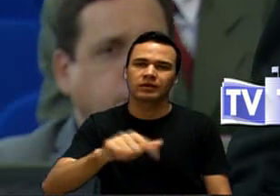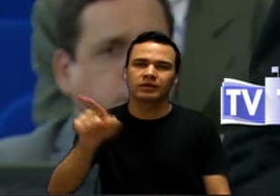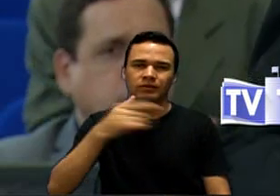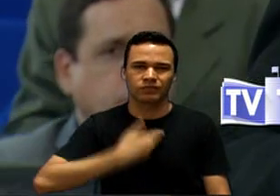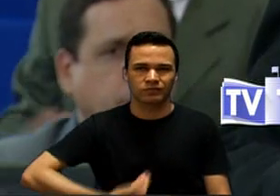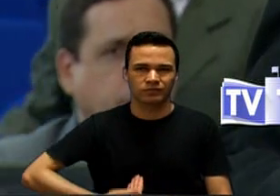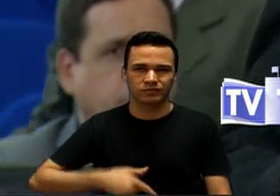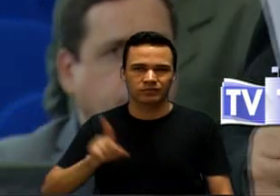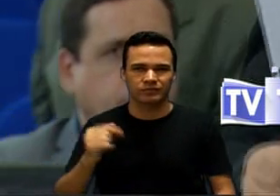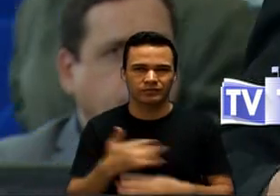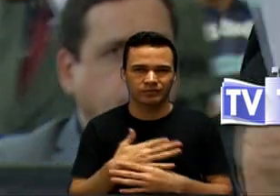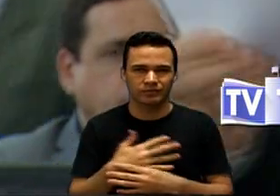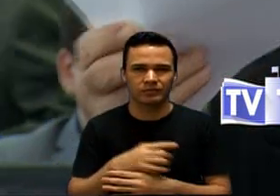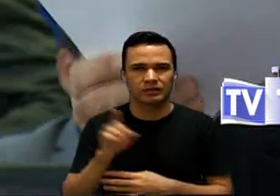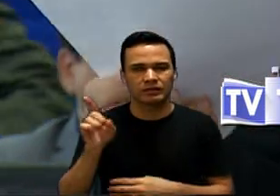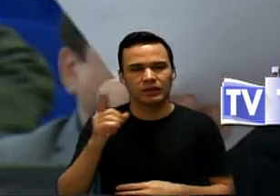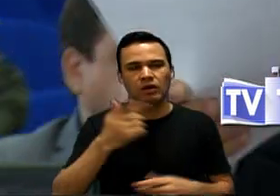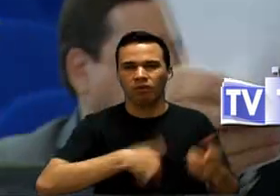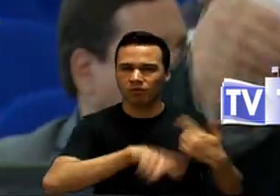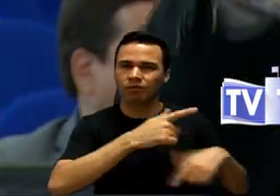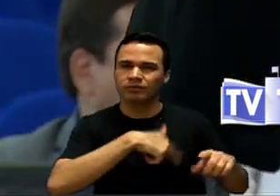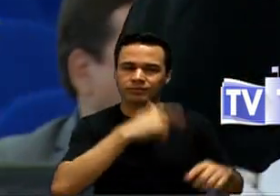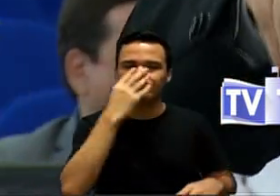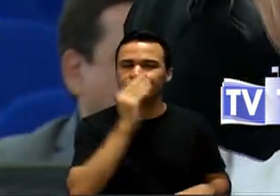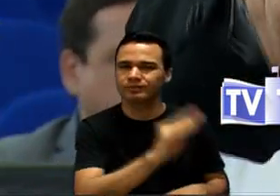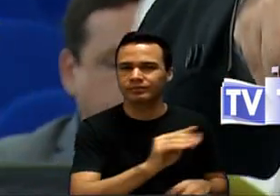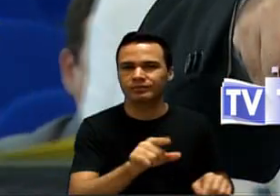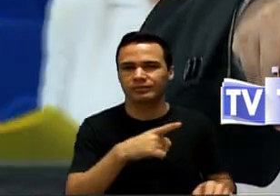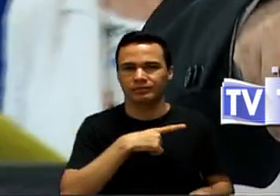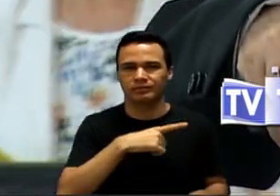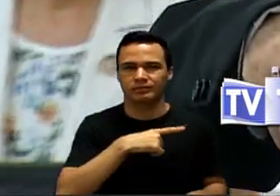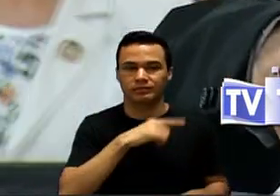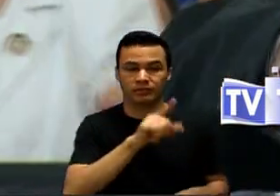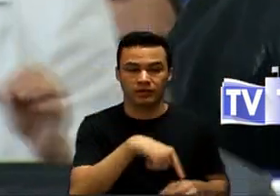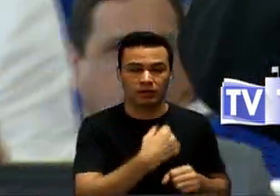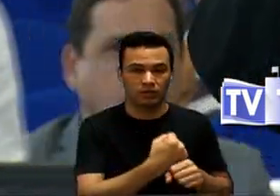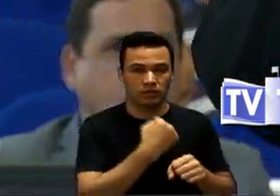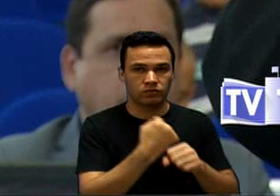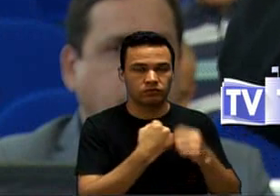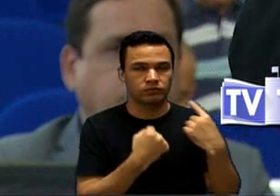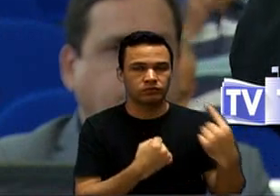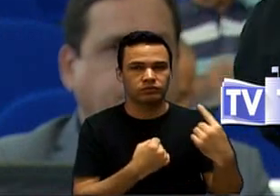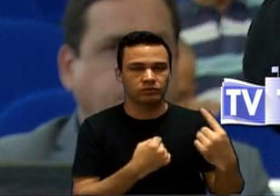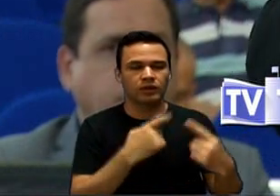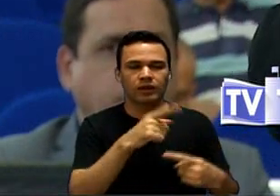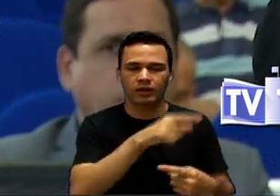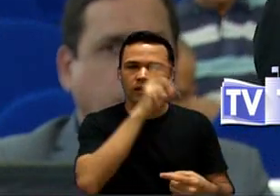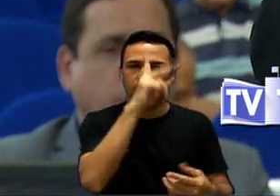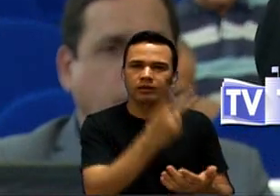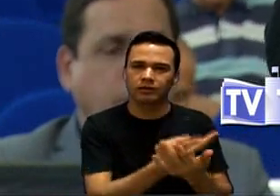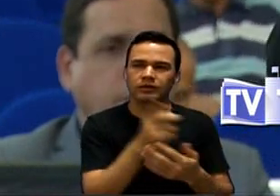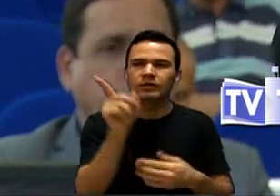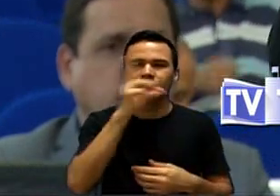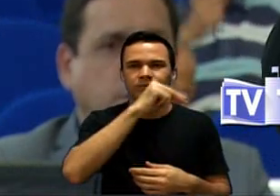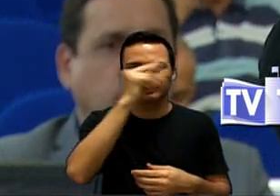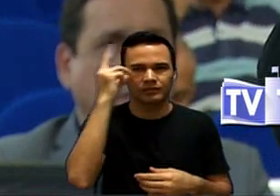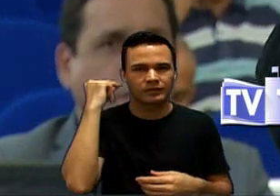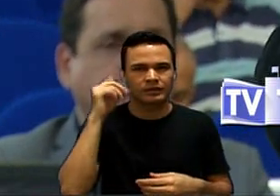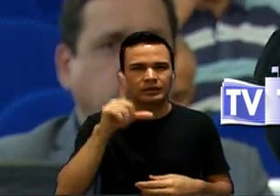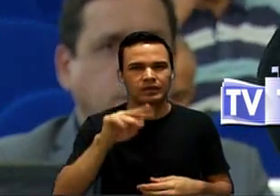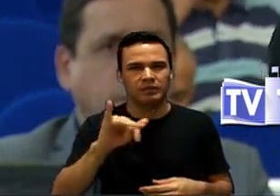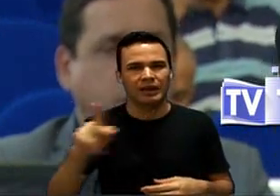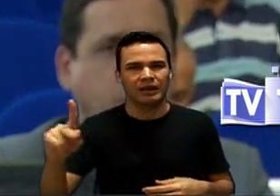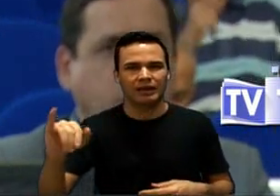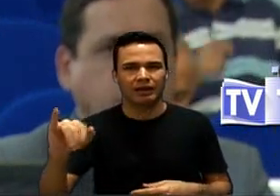governo municipal está deixando a desejar em outras obras lá. Essa obra, especificamente, foi uma falha do governo do nosso prefeito, Vitor